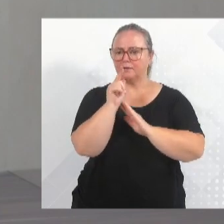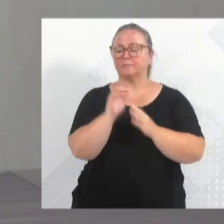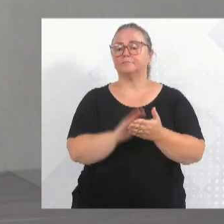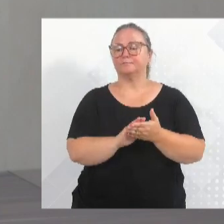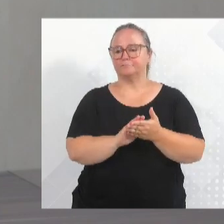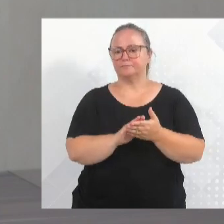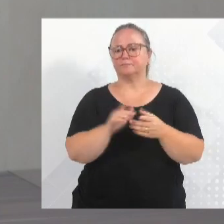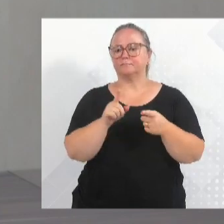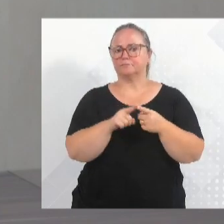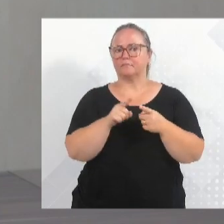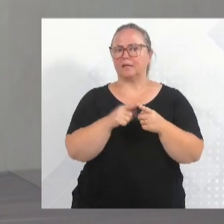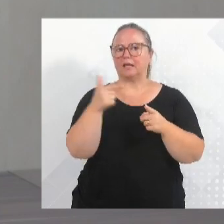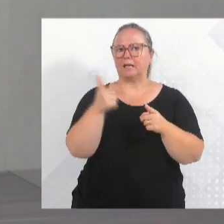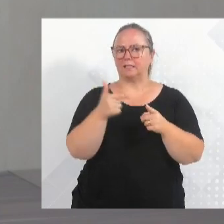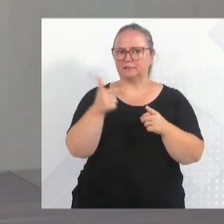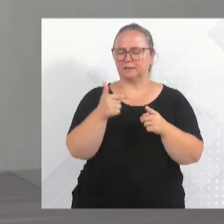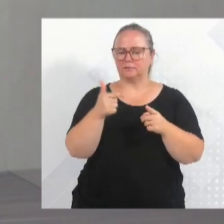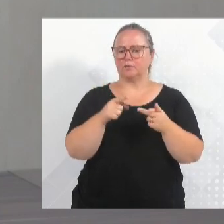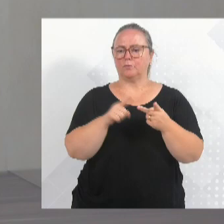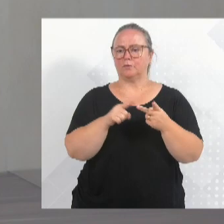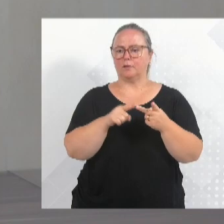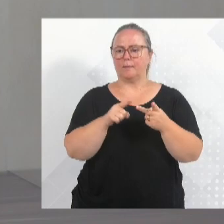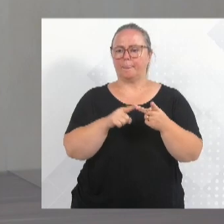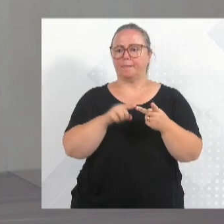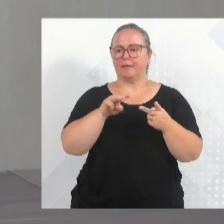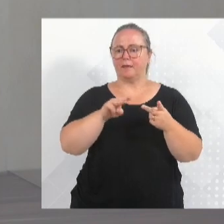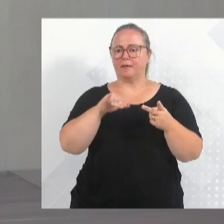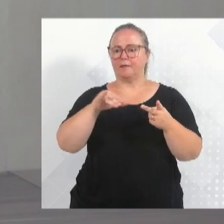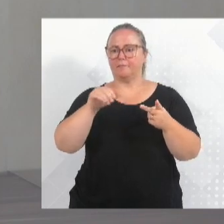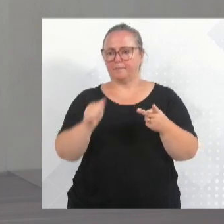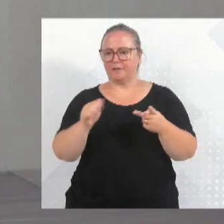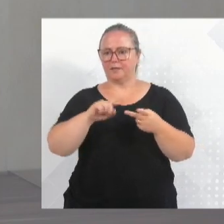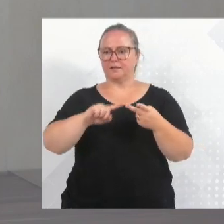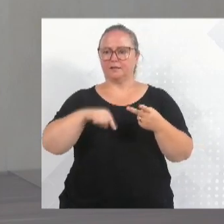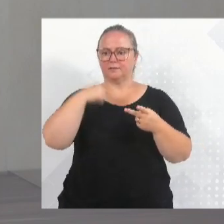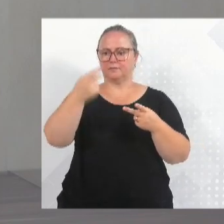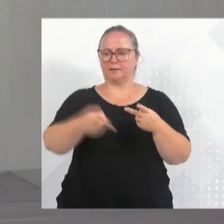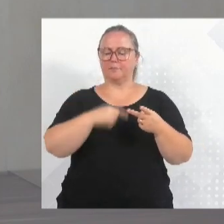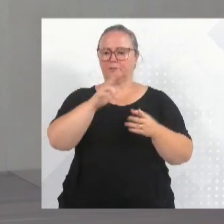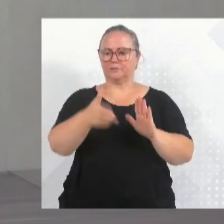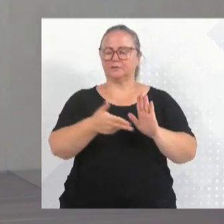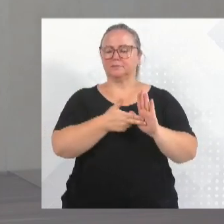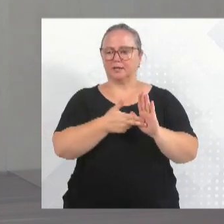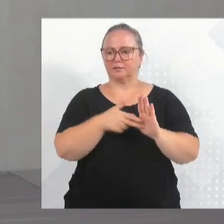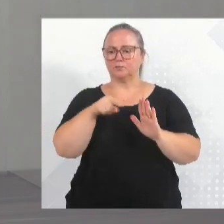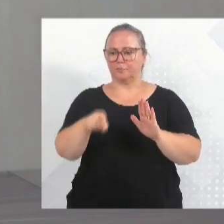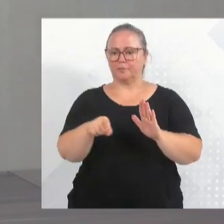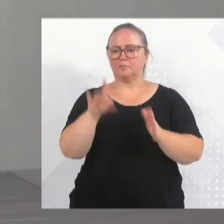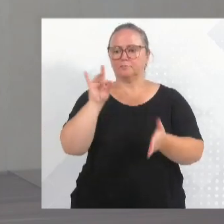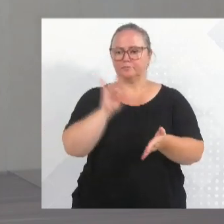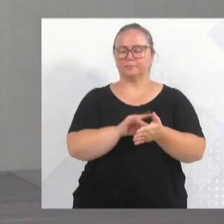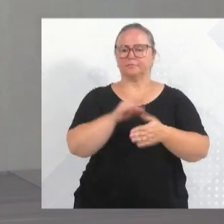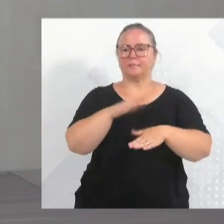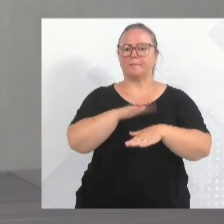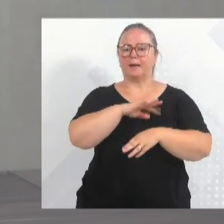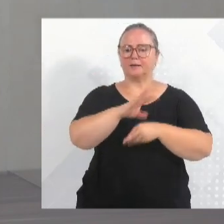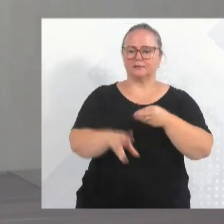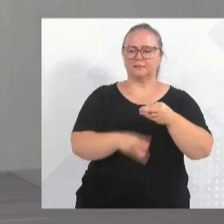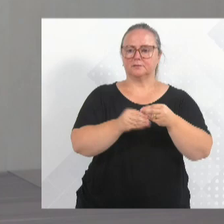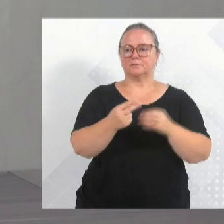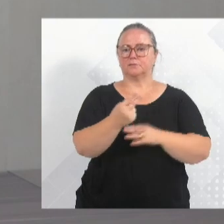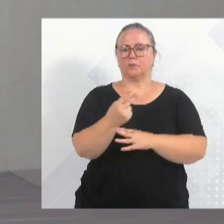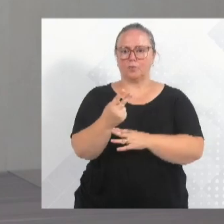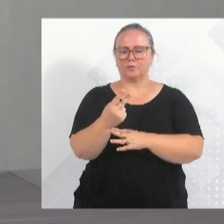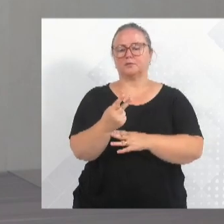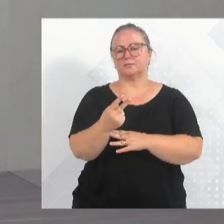da Caçadores e o Mica, que depois assumiu, instalou mais 2 reservatórios e a